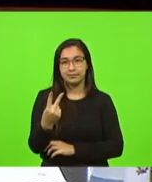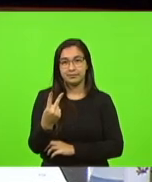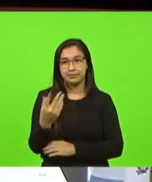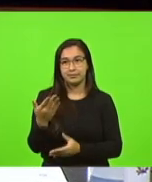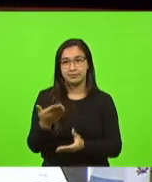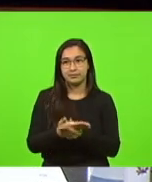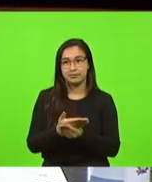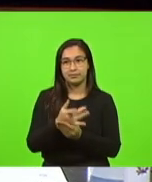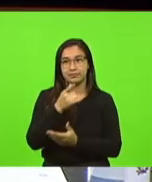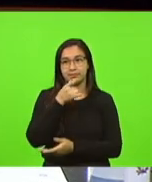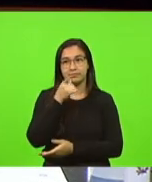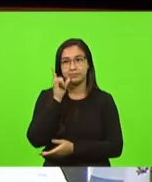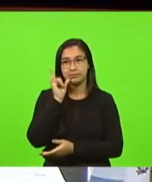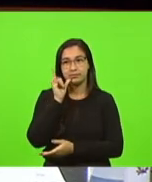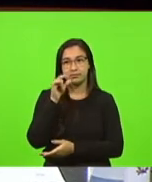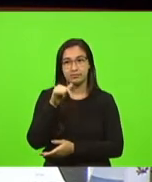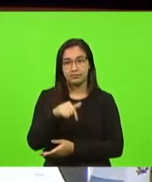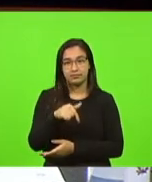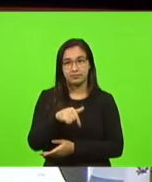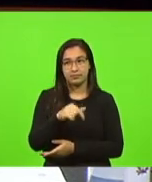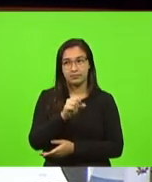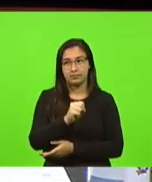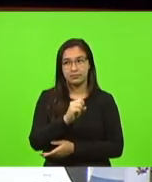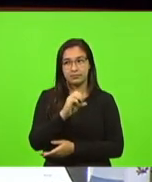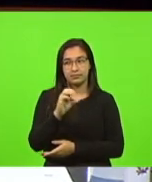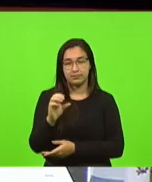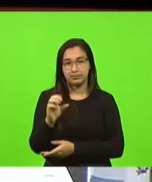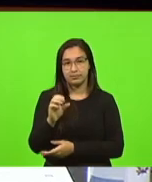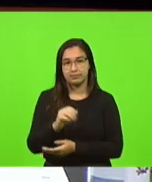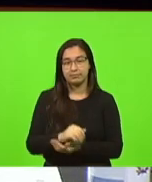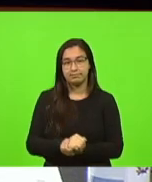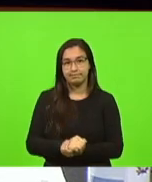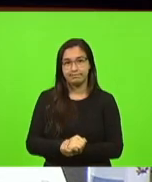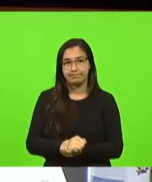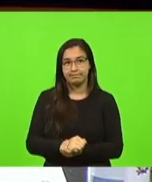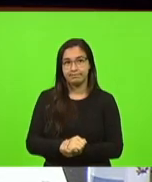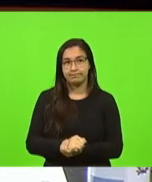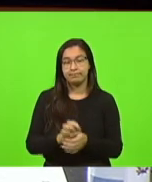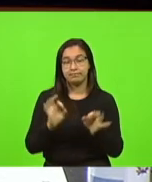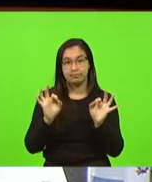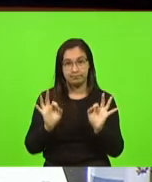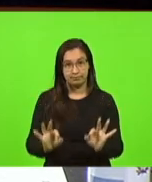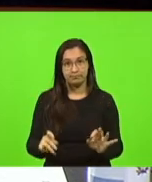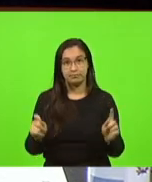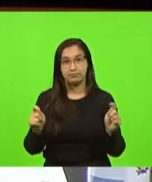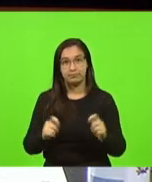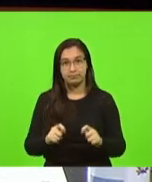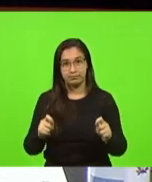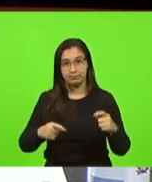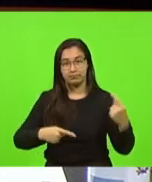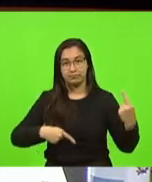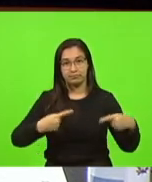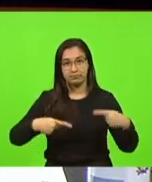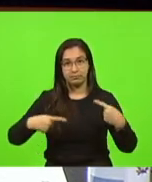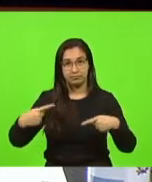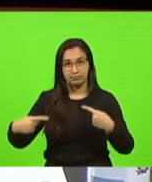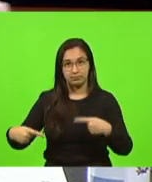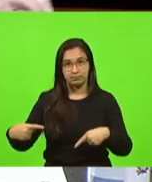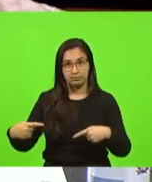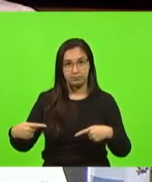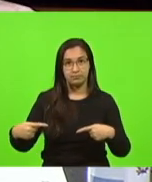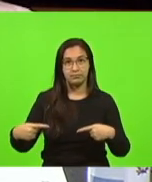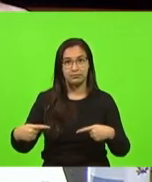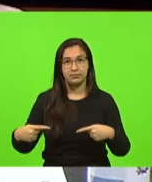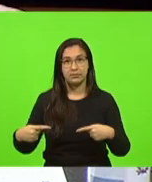protocolado ontem nesta casa, certamente vai permitir que, no debate também,